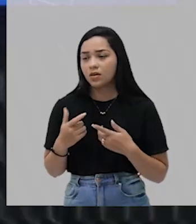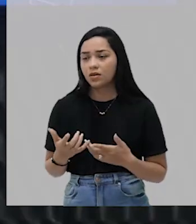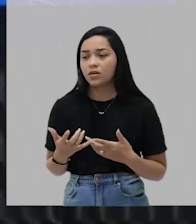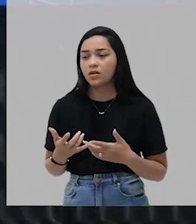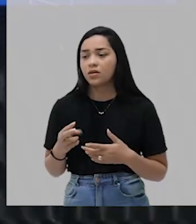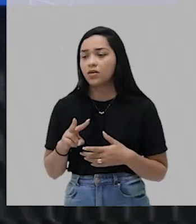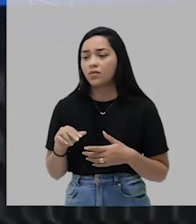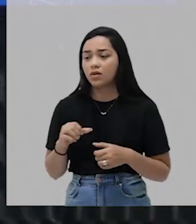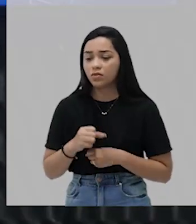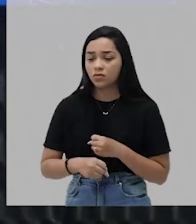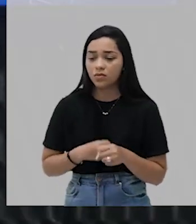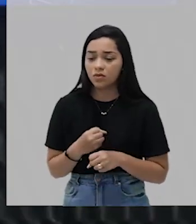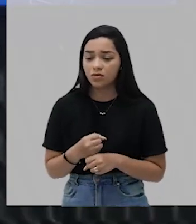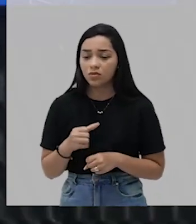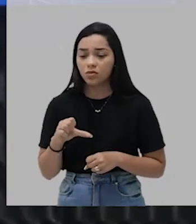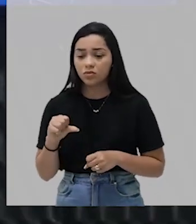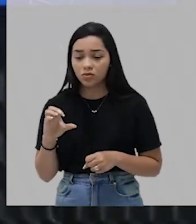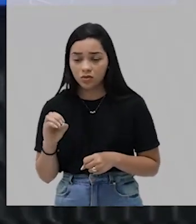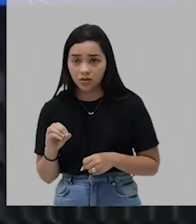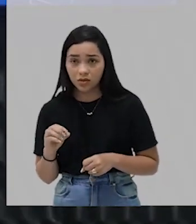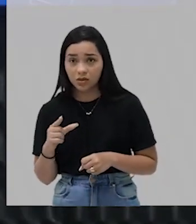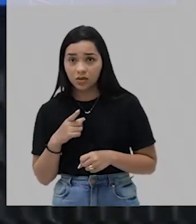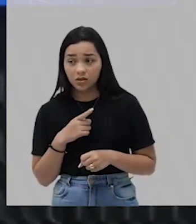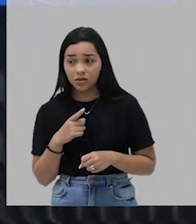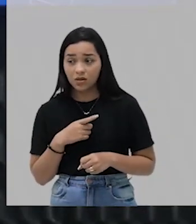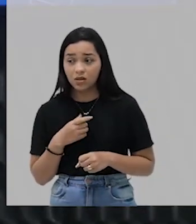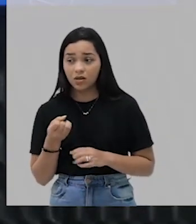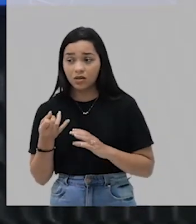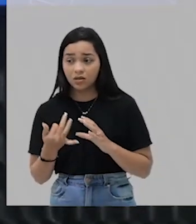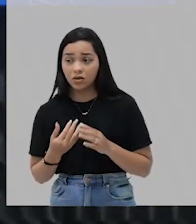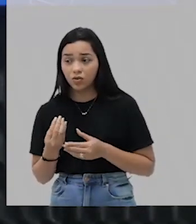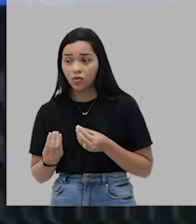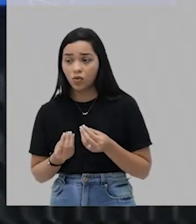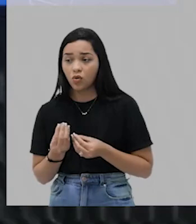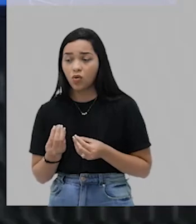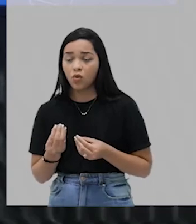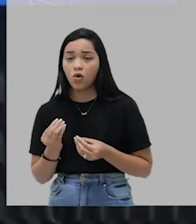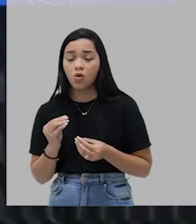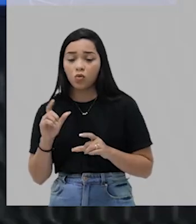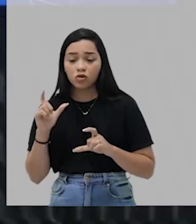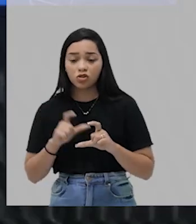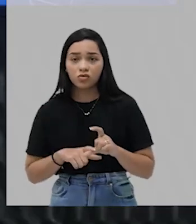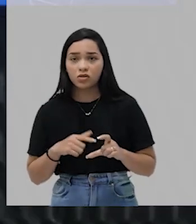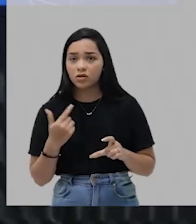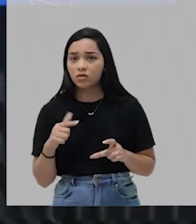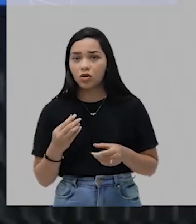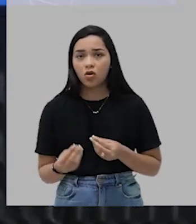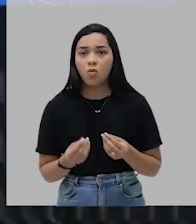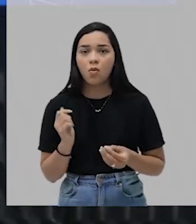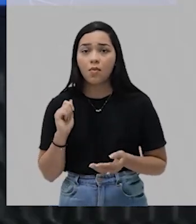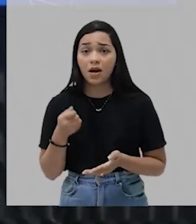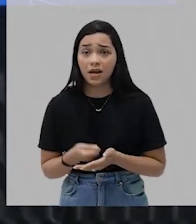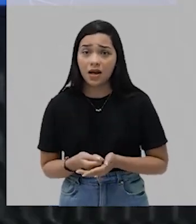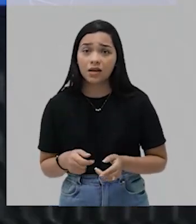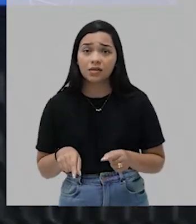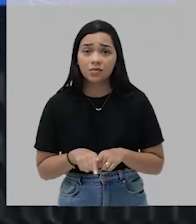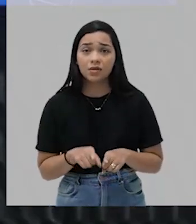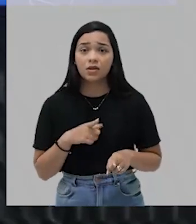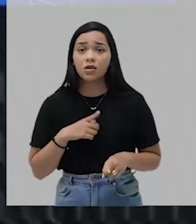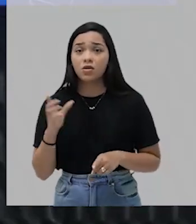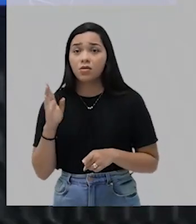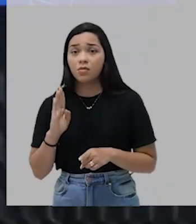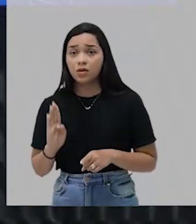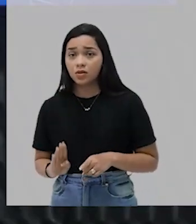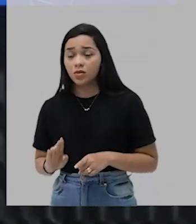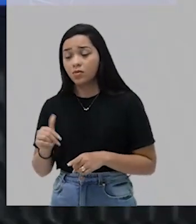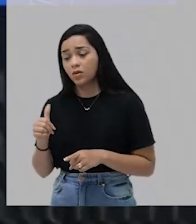que nos anos 80 chegou a se caracterizar como dívidas impagáveis. Observe que o Brasil deu calote